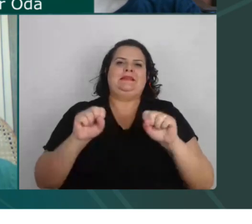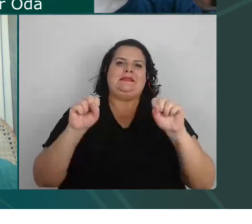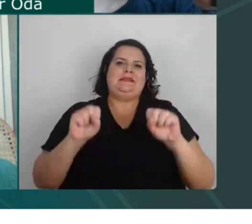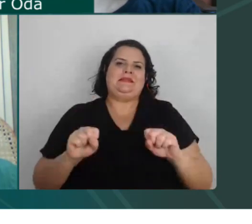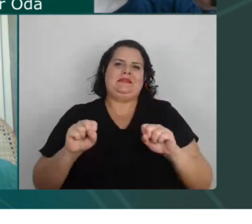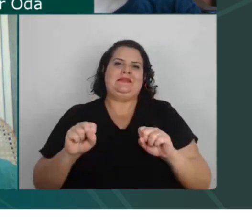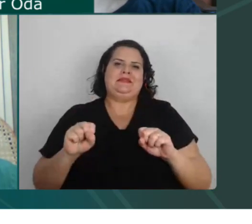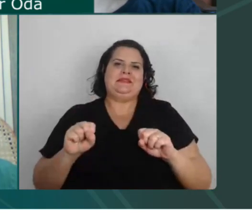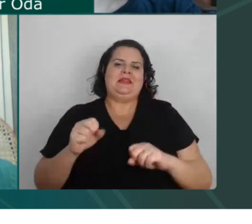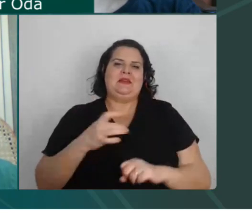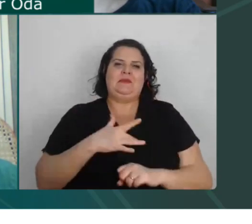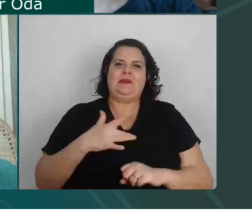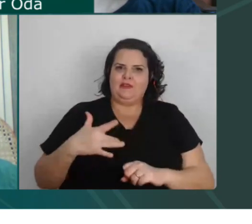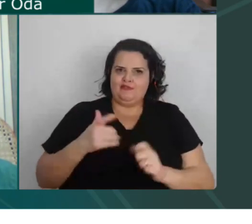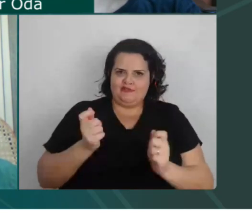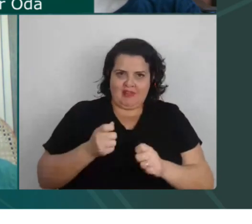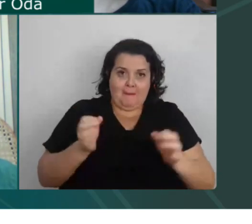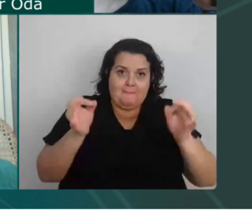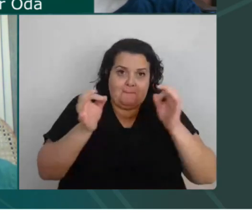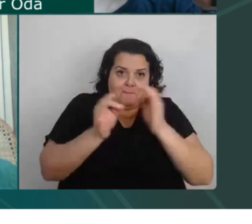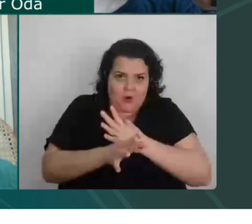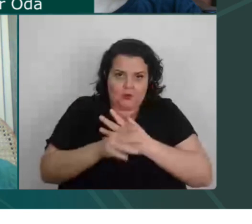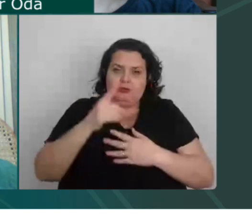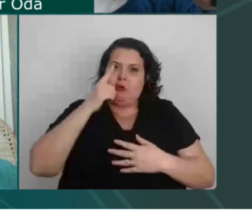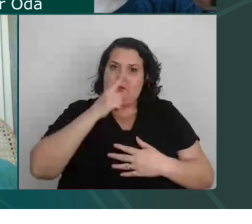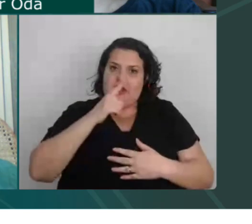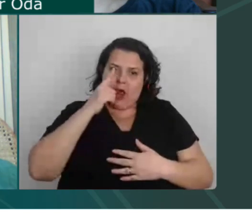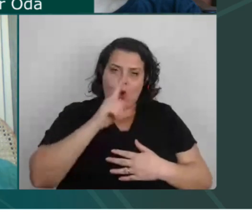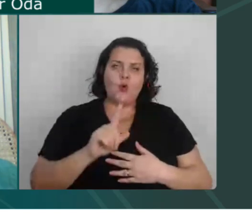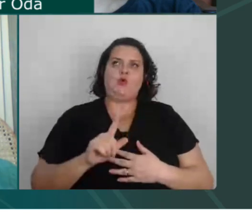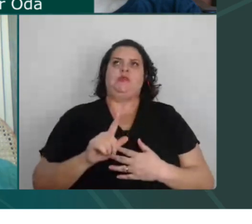uma epidemia como essa, né? Isso nós vimos no mundo inteiro,